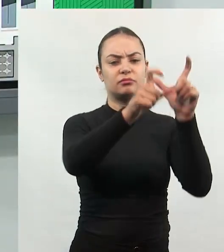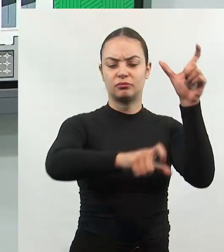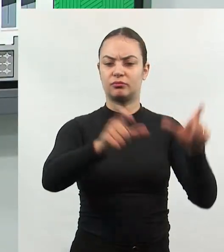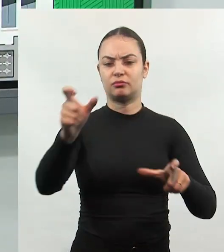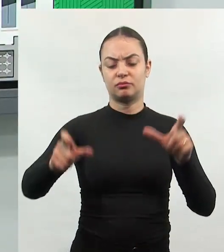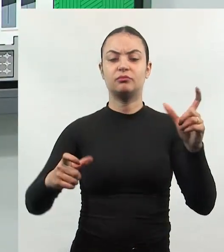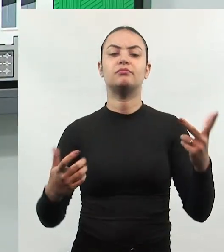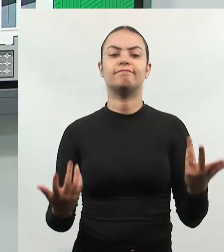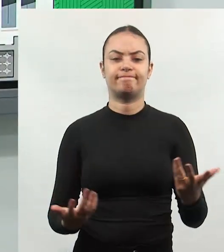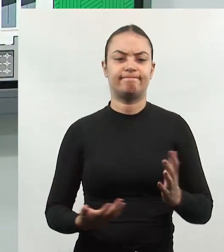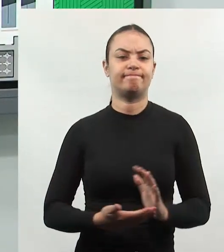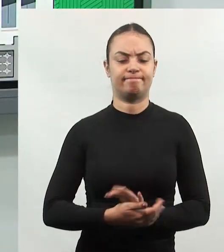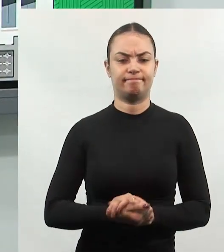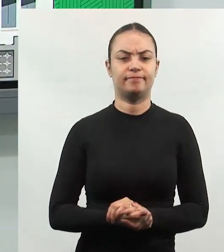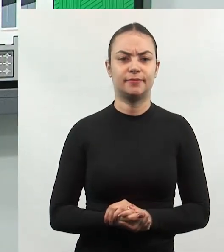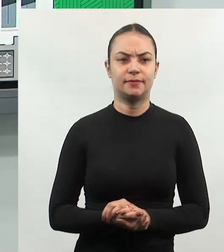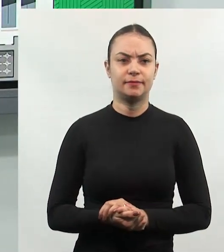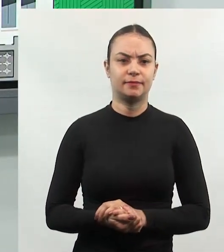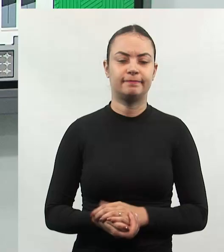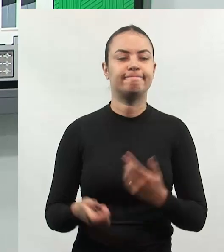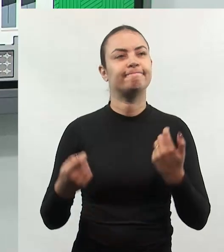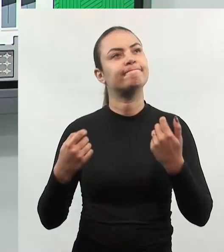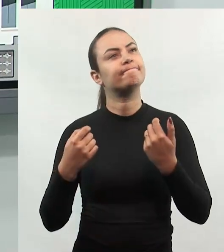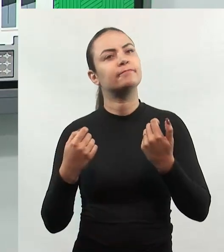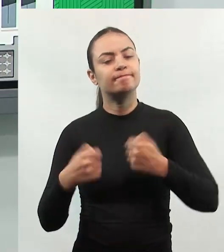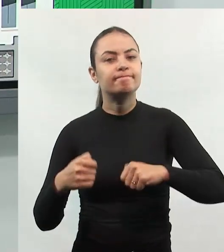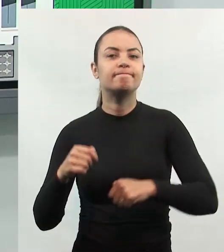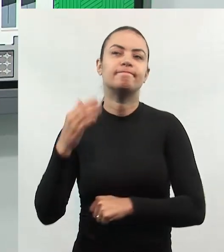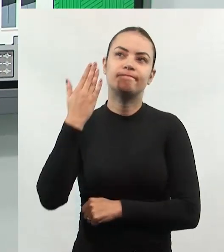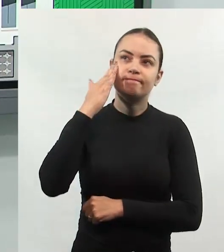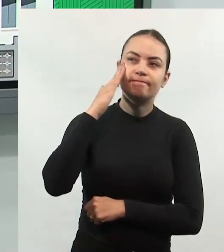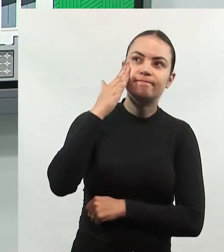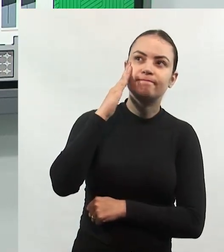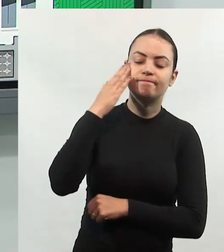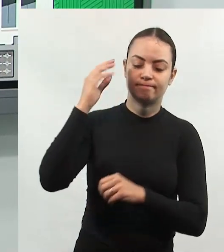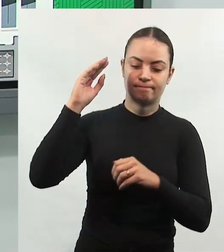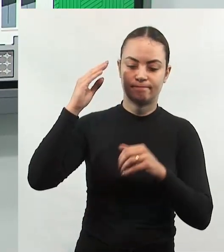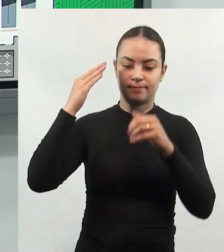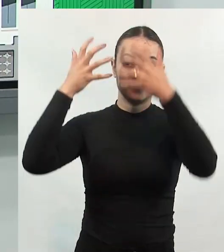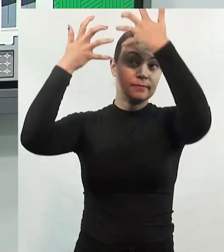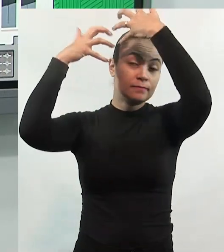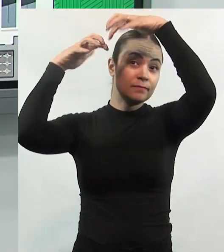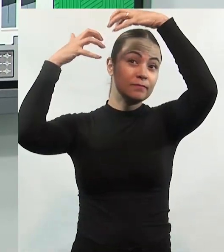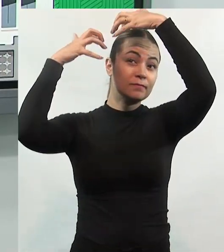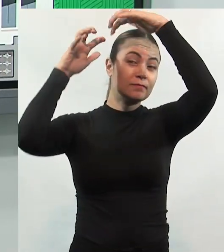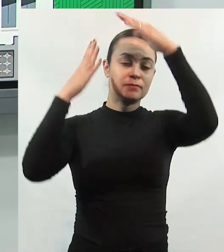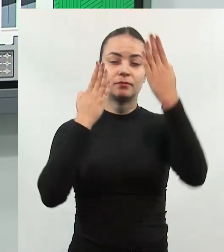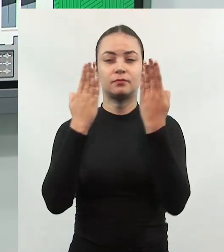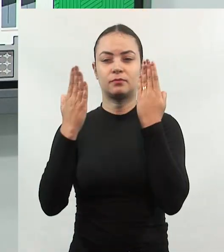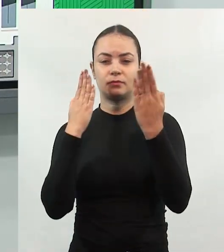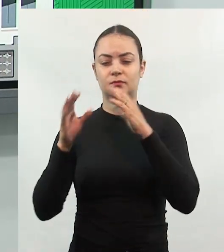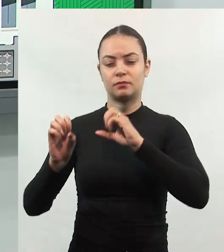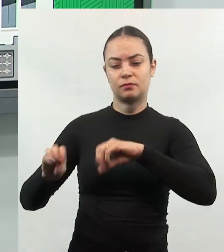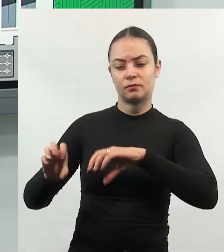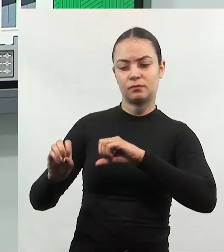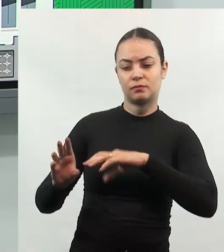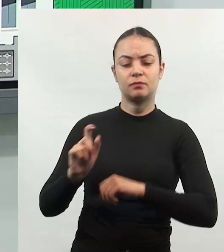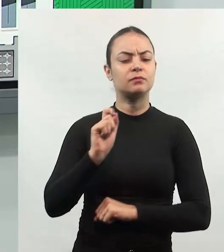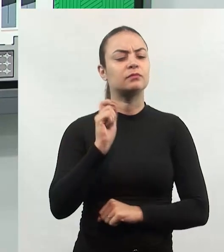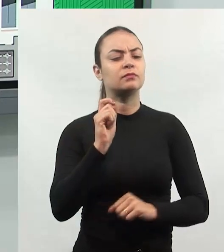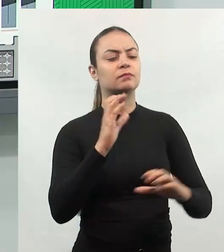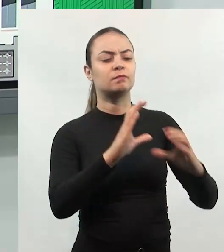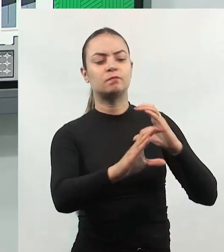gente precisa que o nosso país olhe de forma diferente, né? Porque a gente lida com as pessoas, com